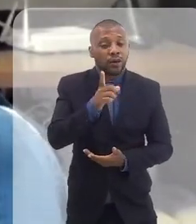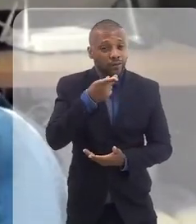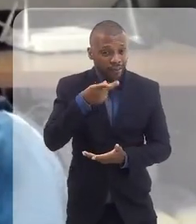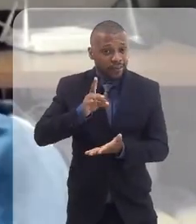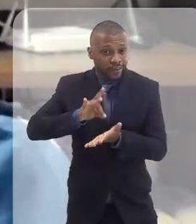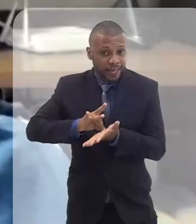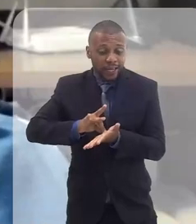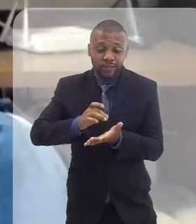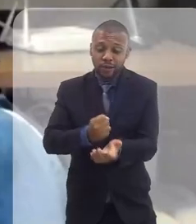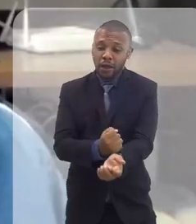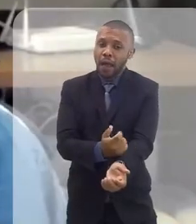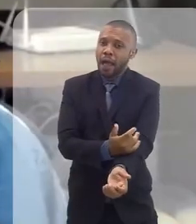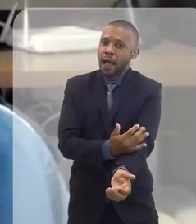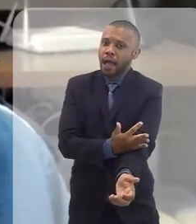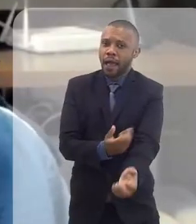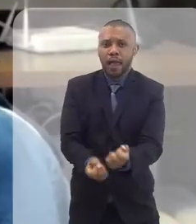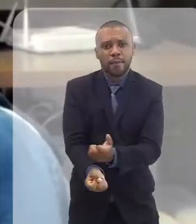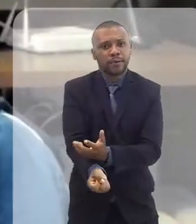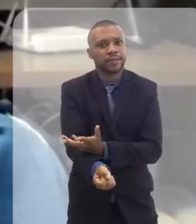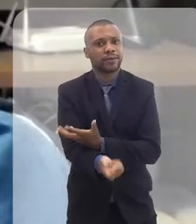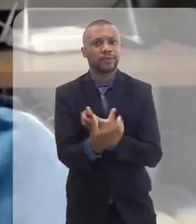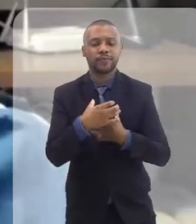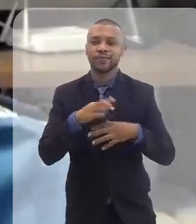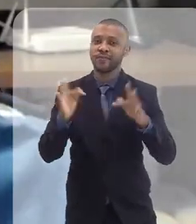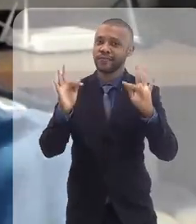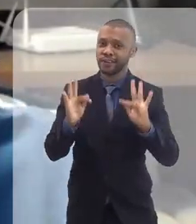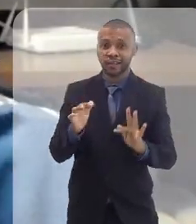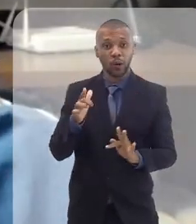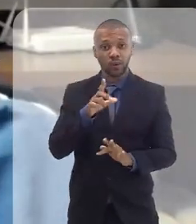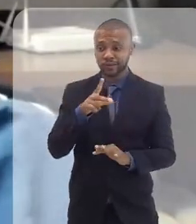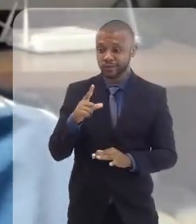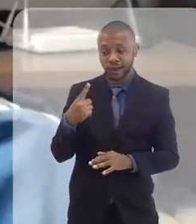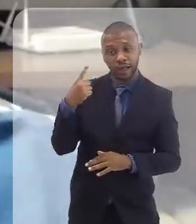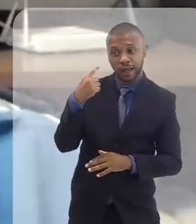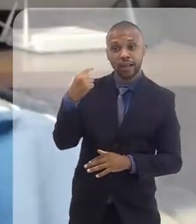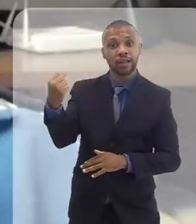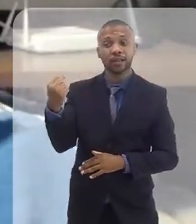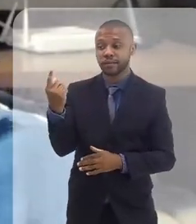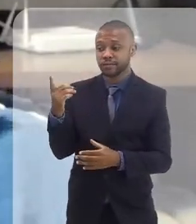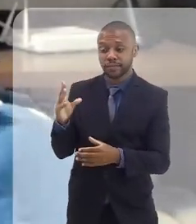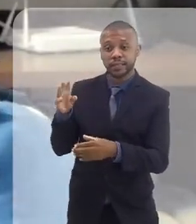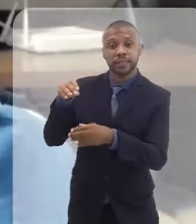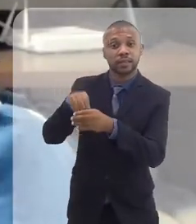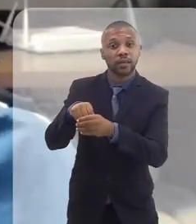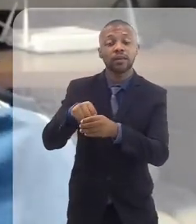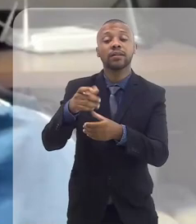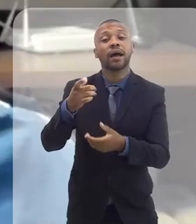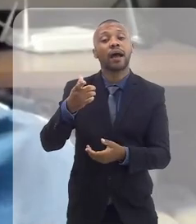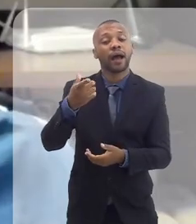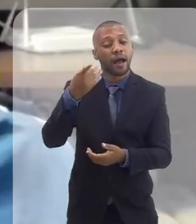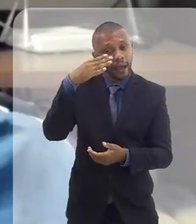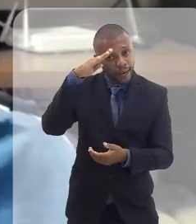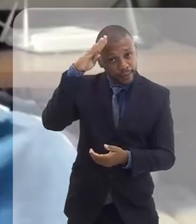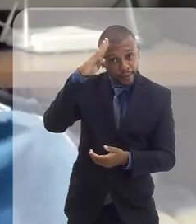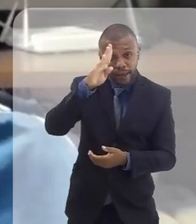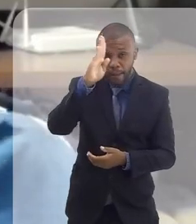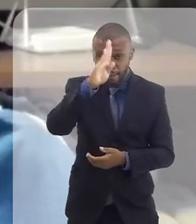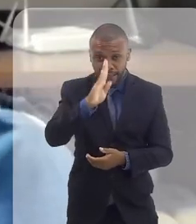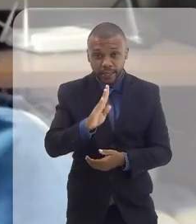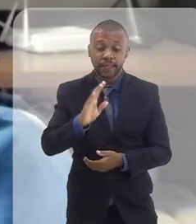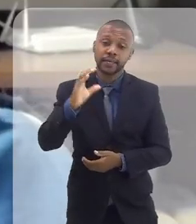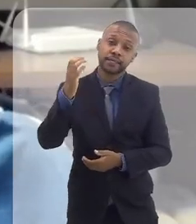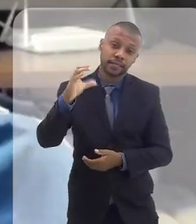Estou muito feliz de ter sido eleita, né, para a Academia Brasileira